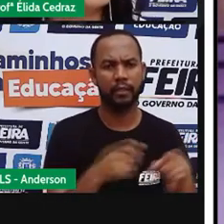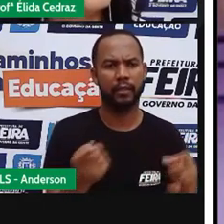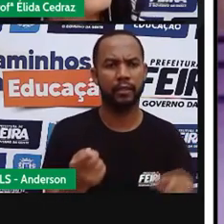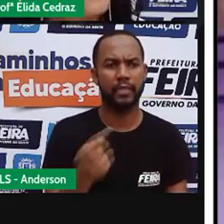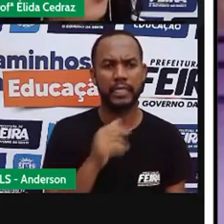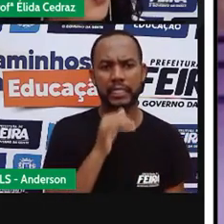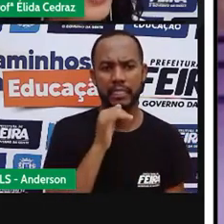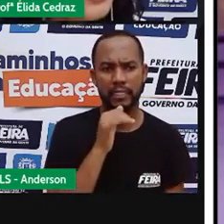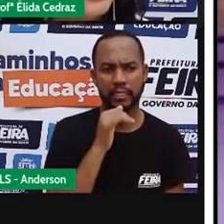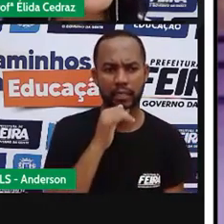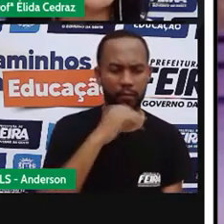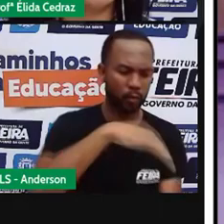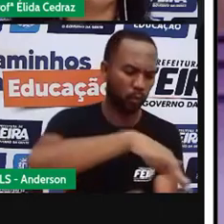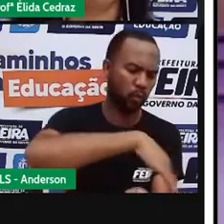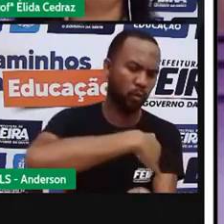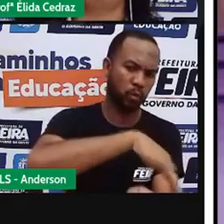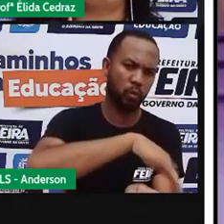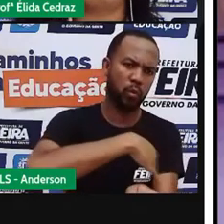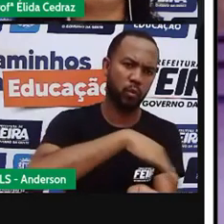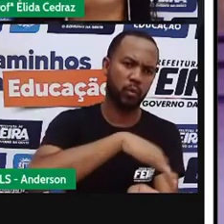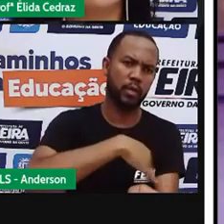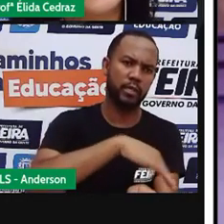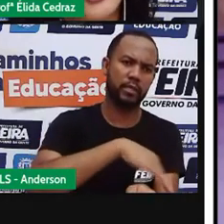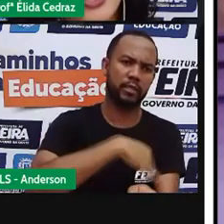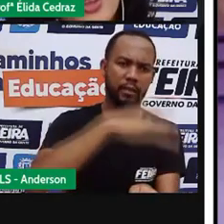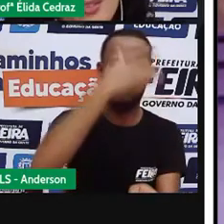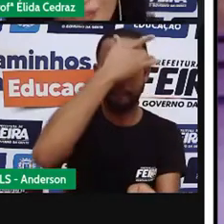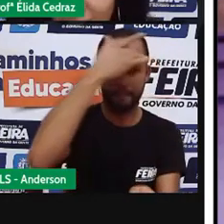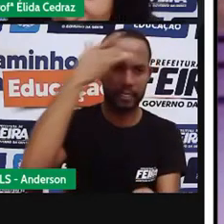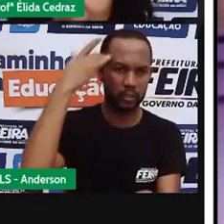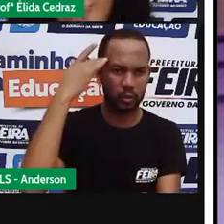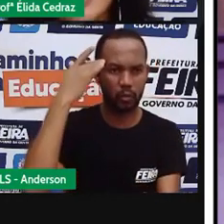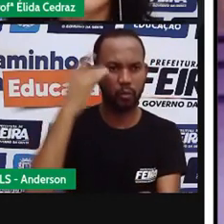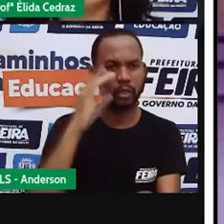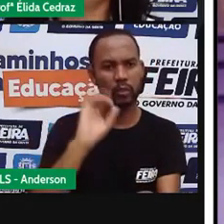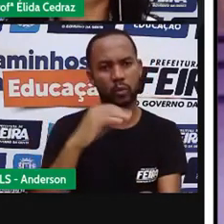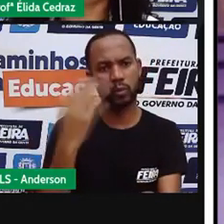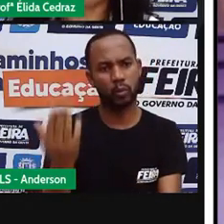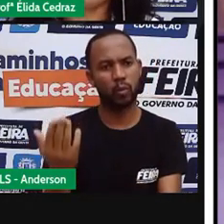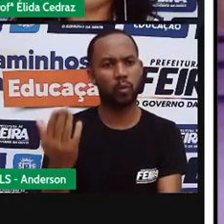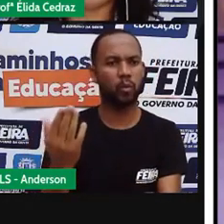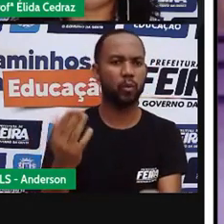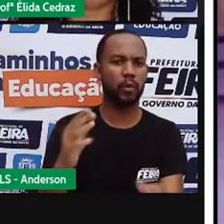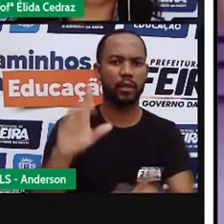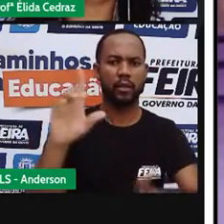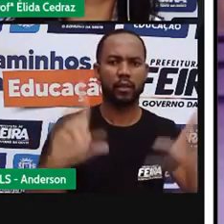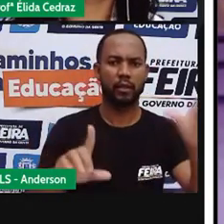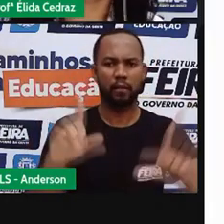que as suas ruas são nomes de novelas.